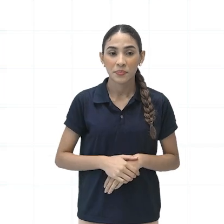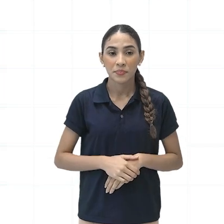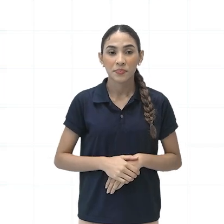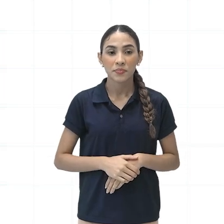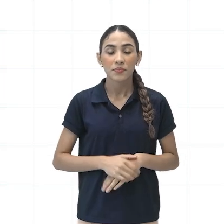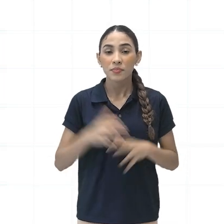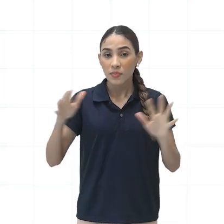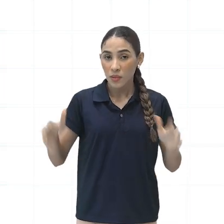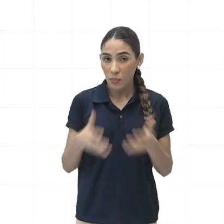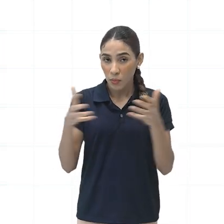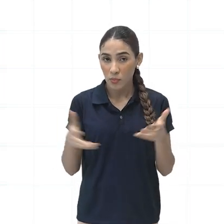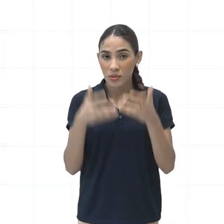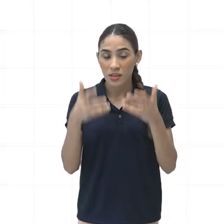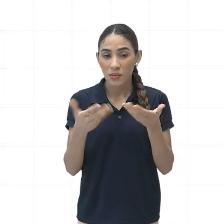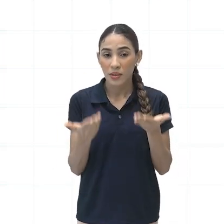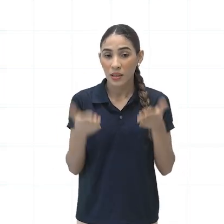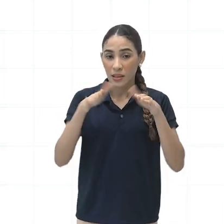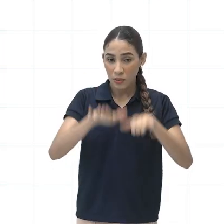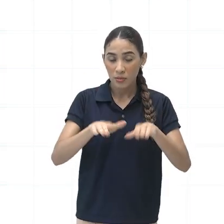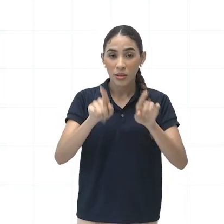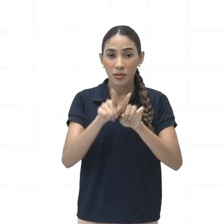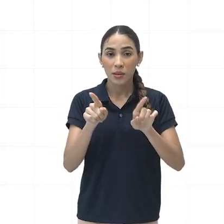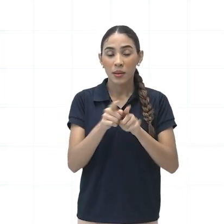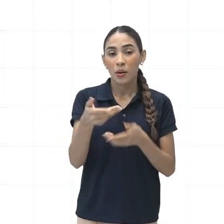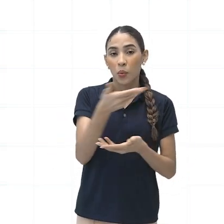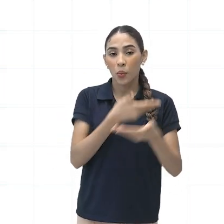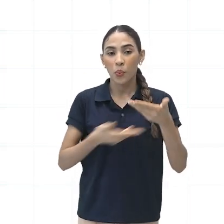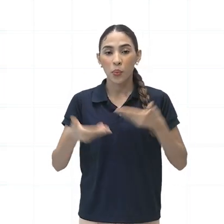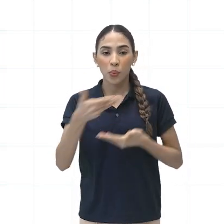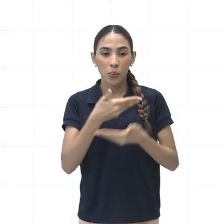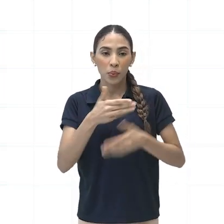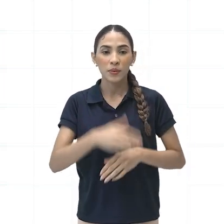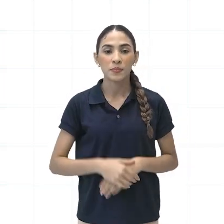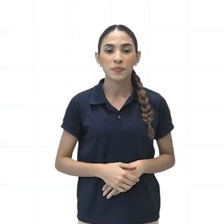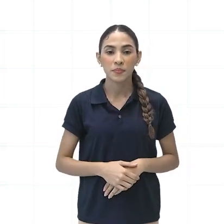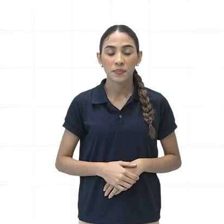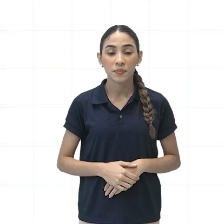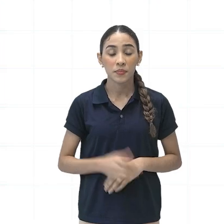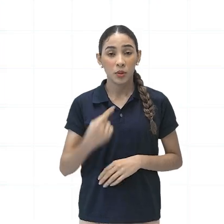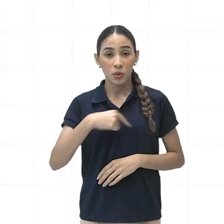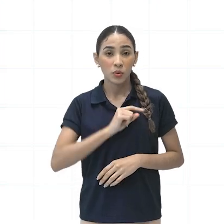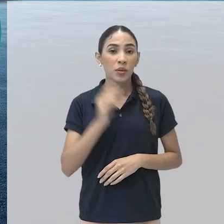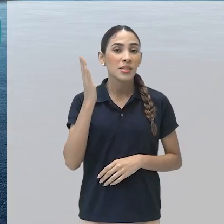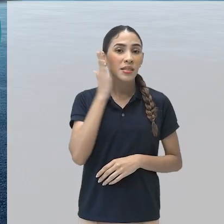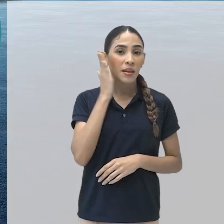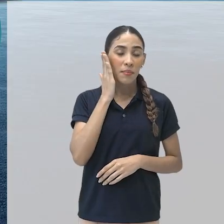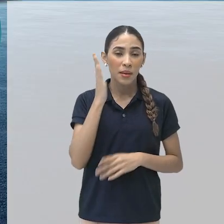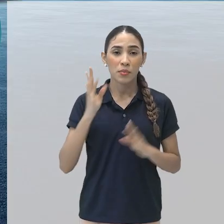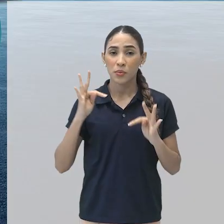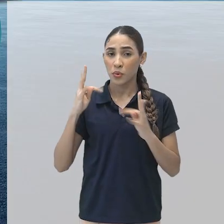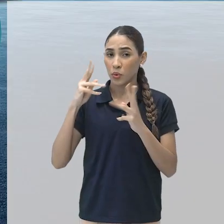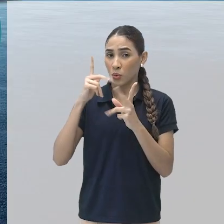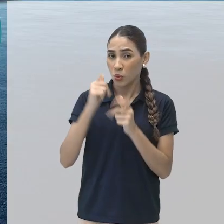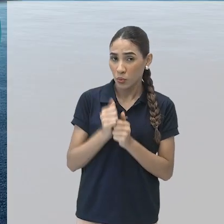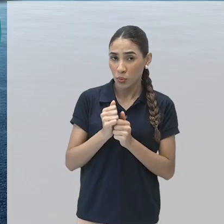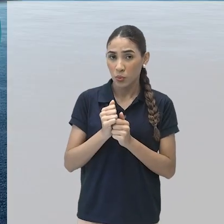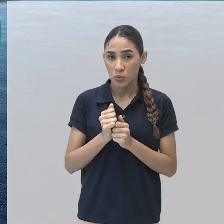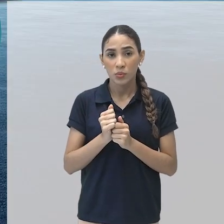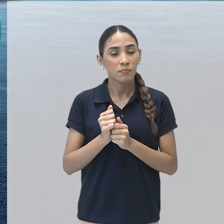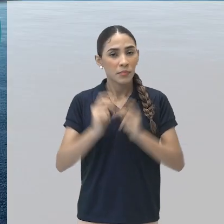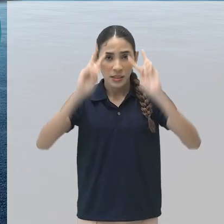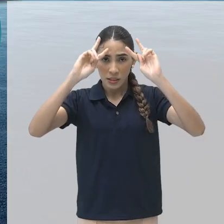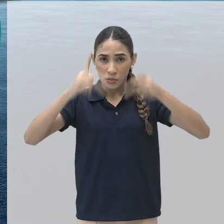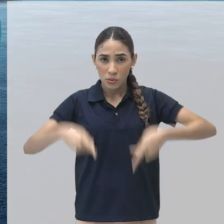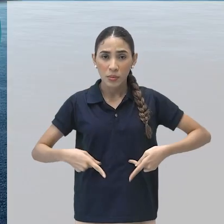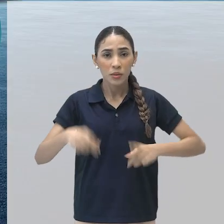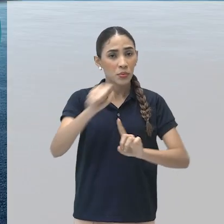a promoção da inclusão e socialização. Nós sabemos que todos nós somos seres sociáveis,